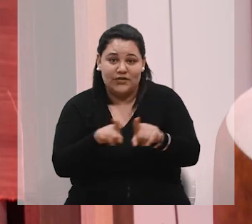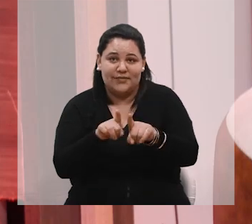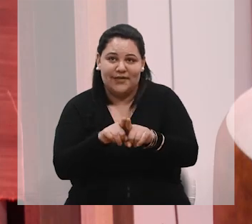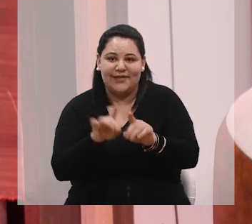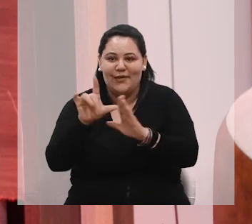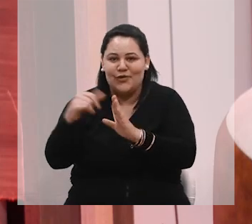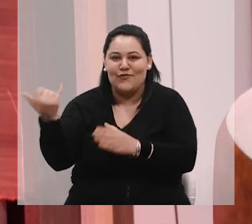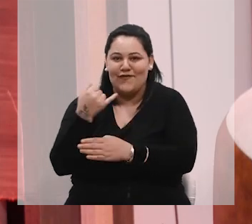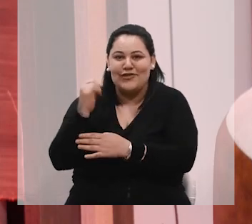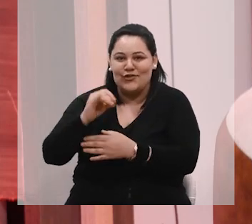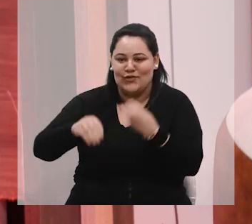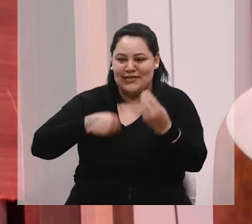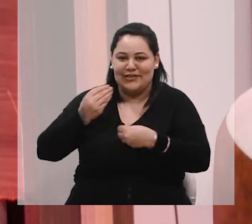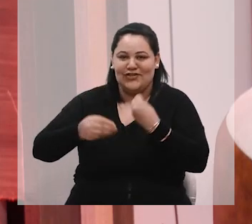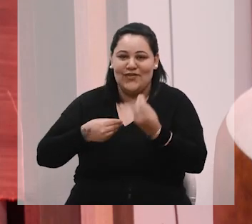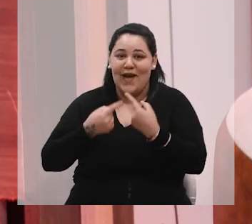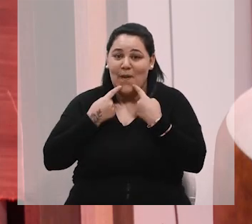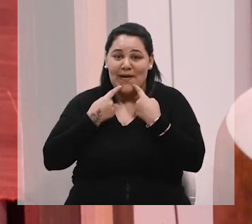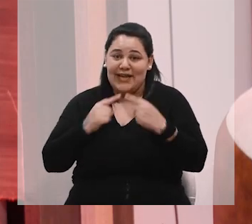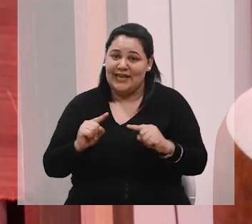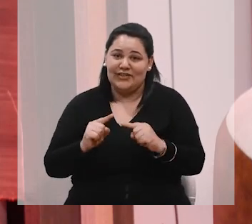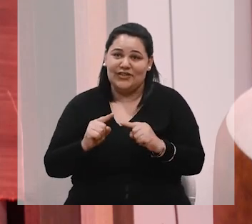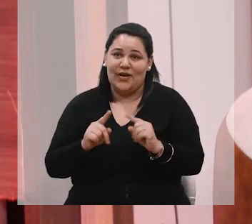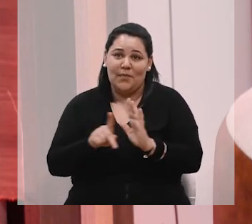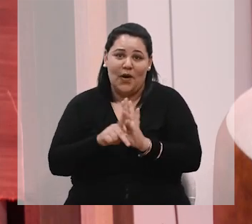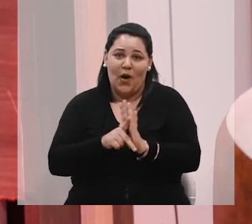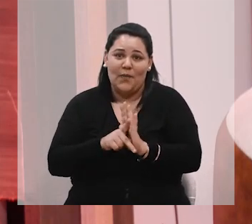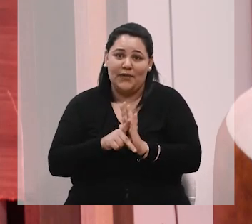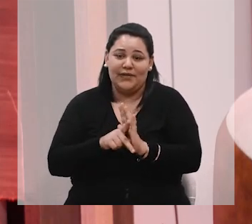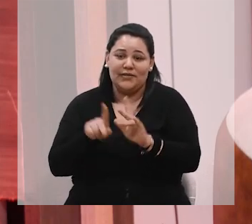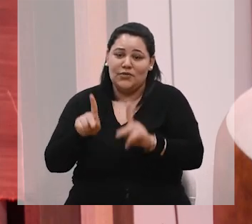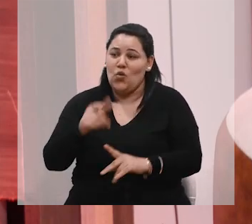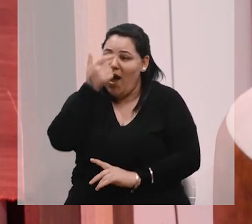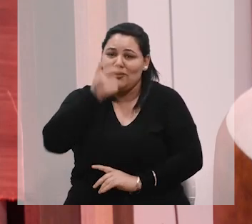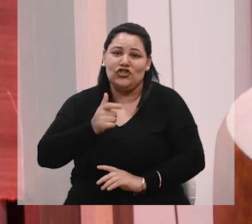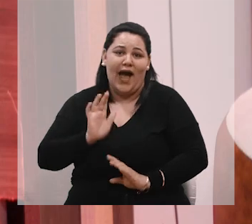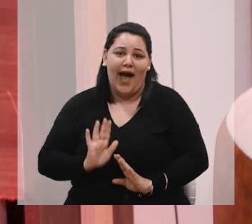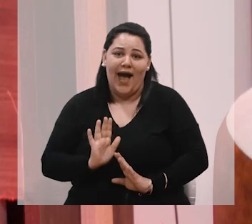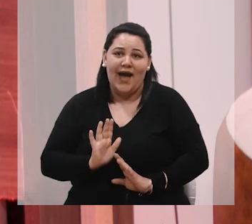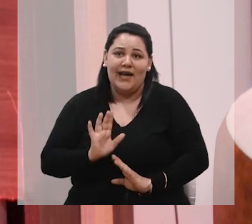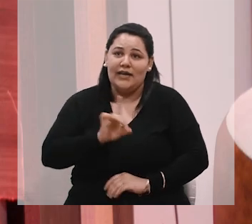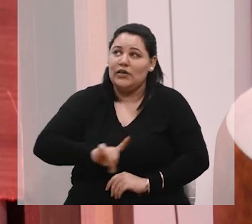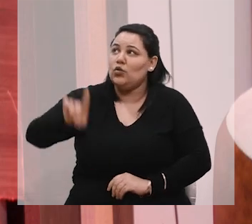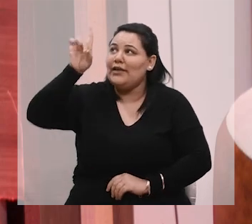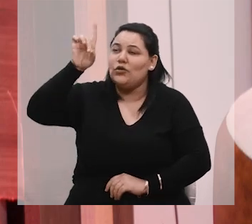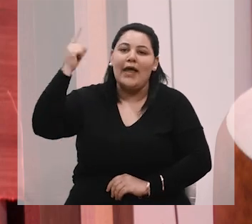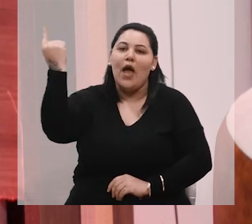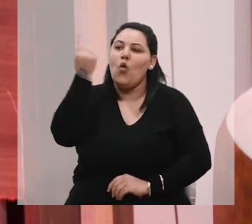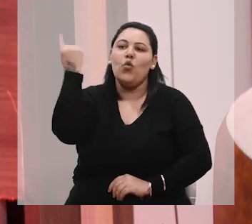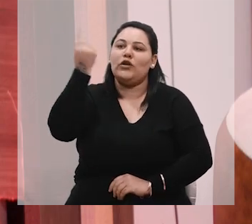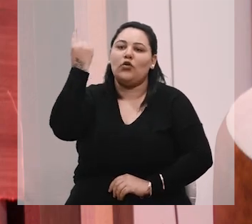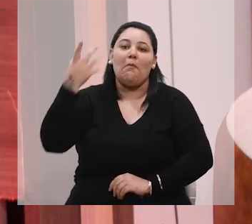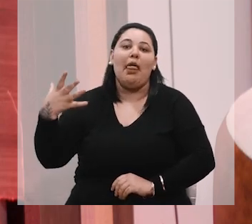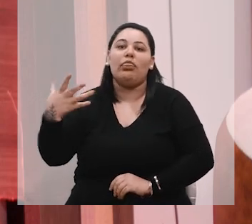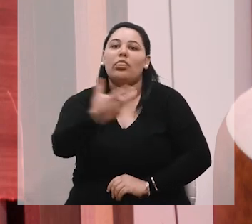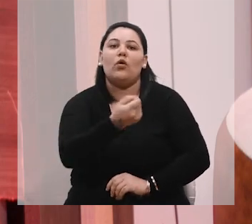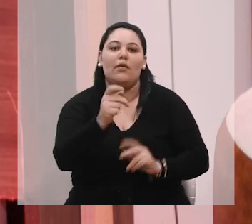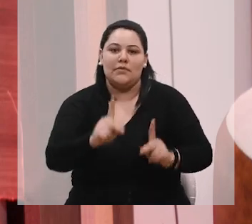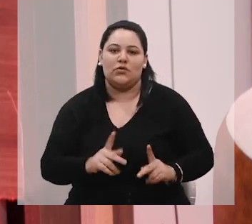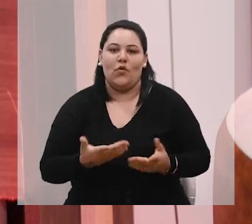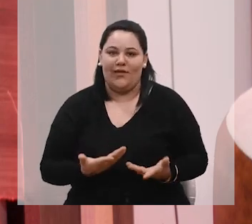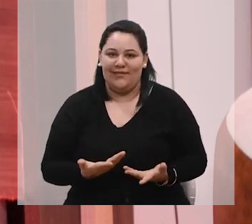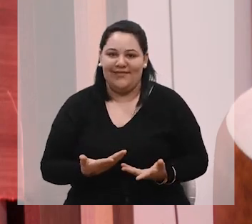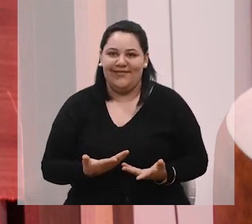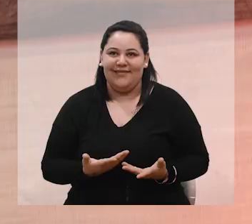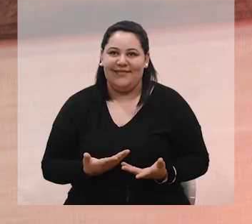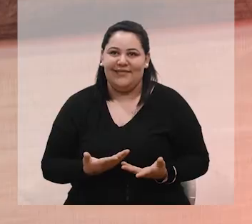sentiu isso, é uma crítica ferrenha nesse determinismo de achar que o Deus ele tem que ser único para todo mundo. Sim,